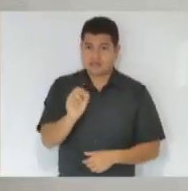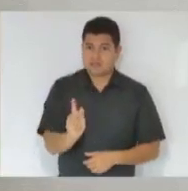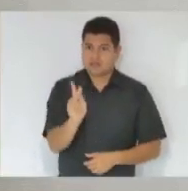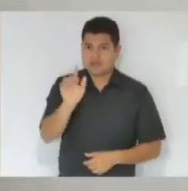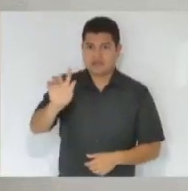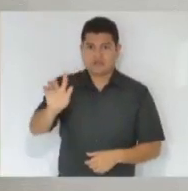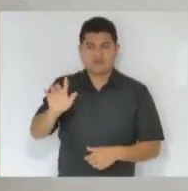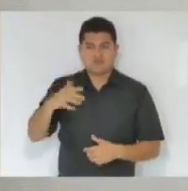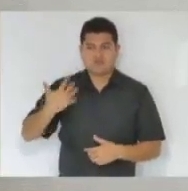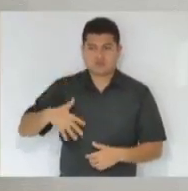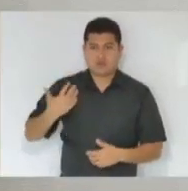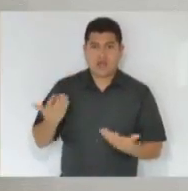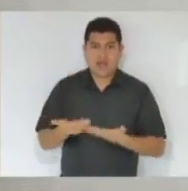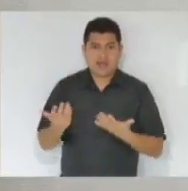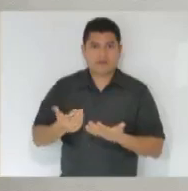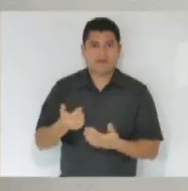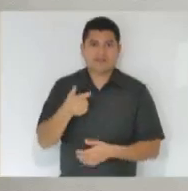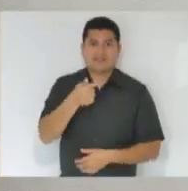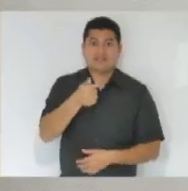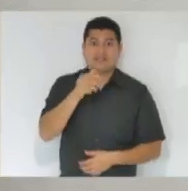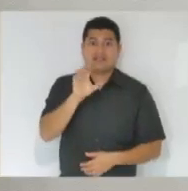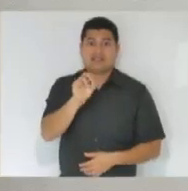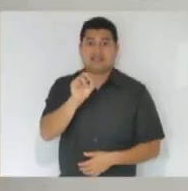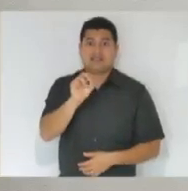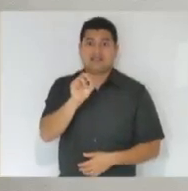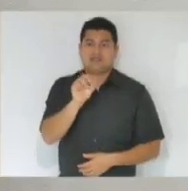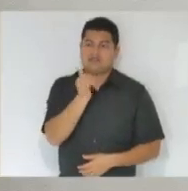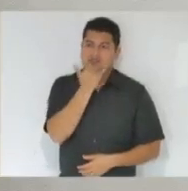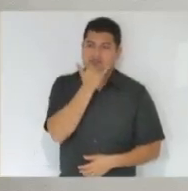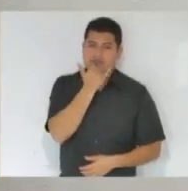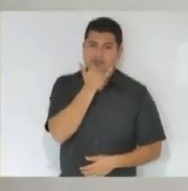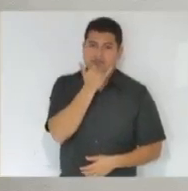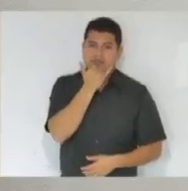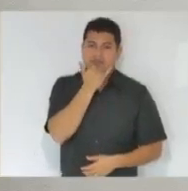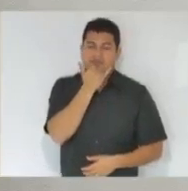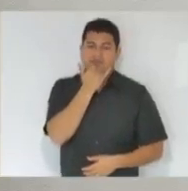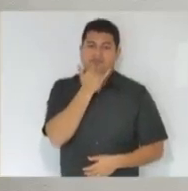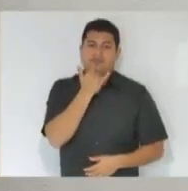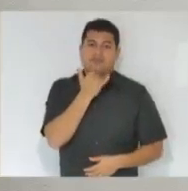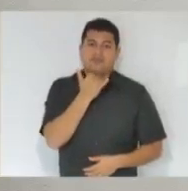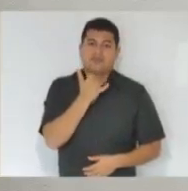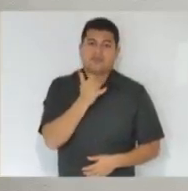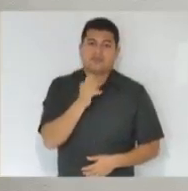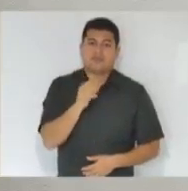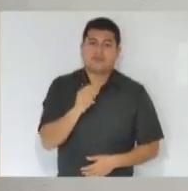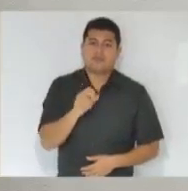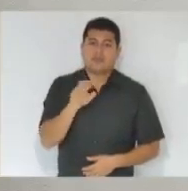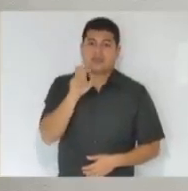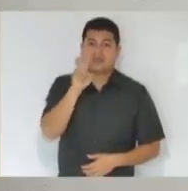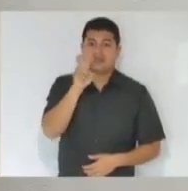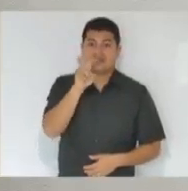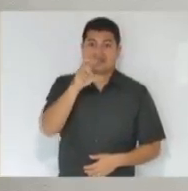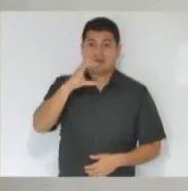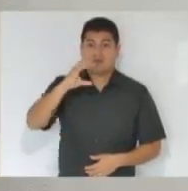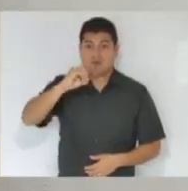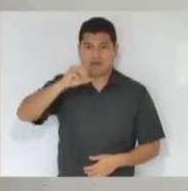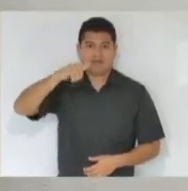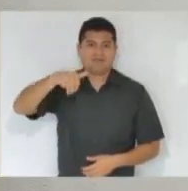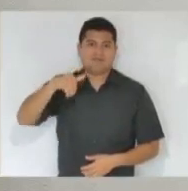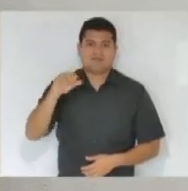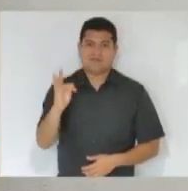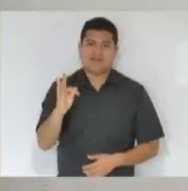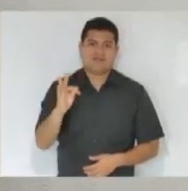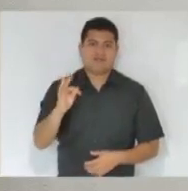de 70, aliás, de 50 metros e agora uma